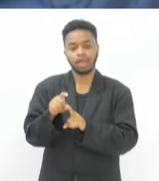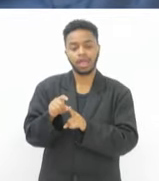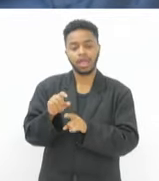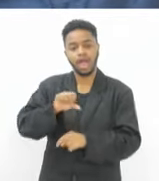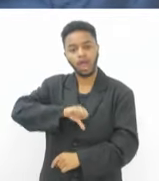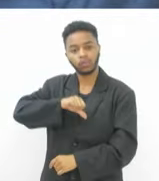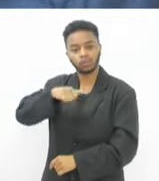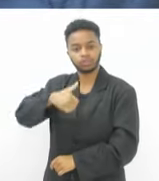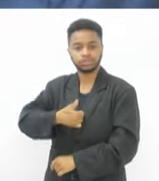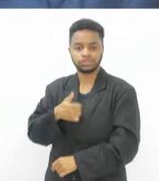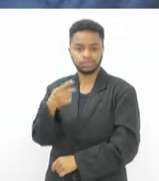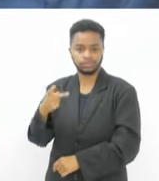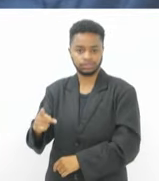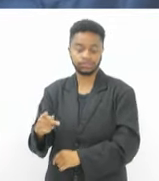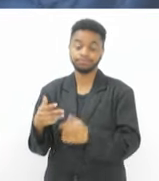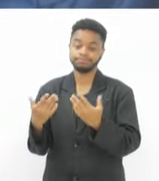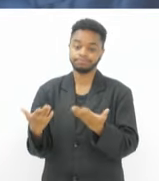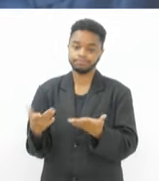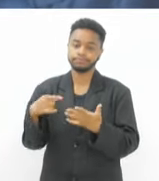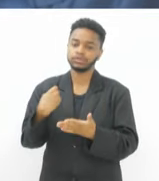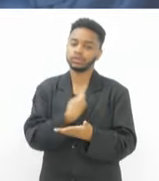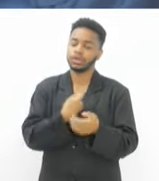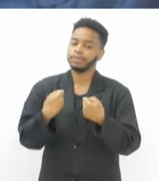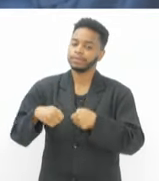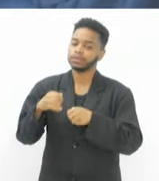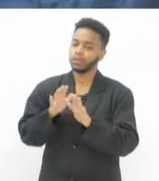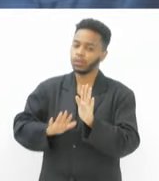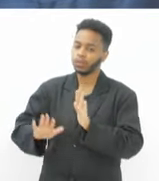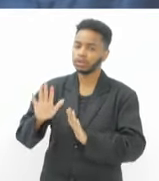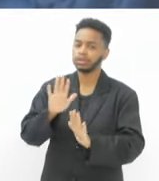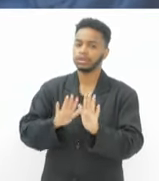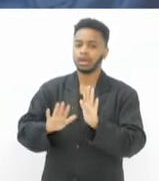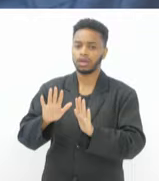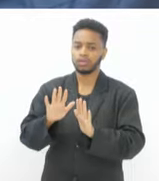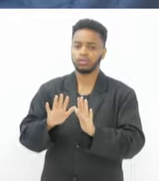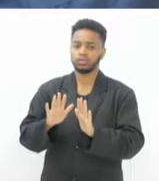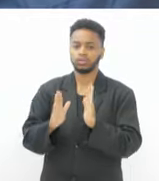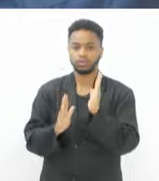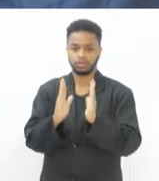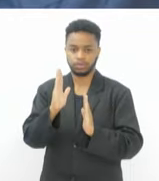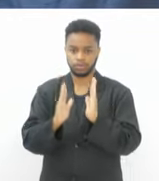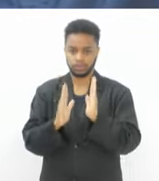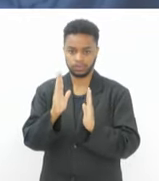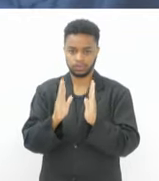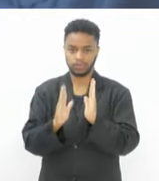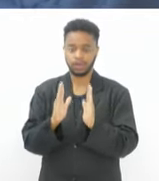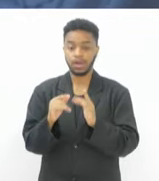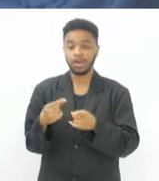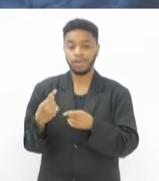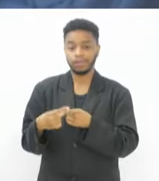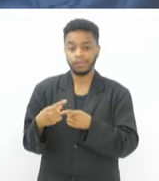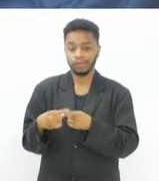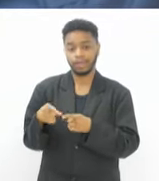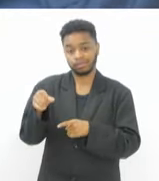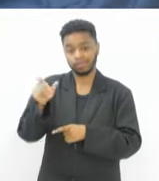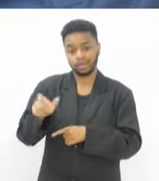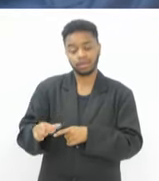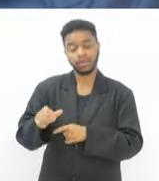da criança. Então, nós devemos ter muito cuidado com esse período que ela tem